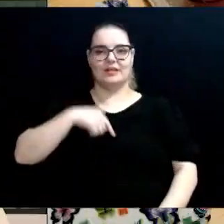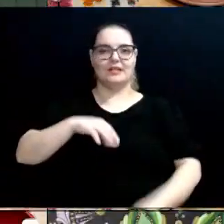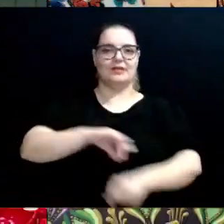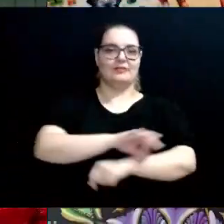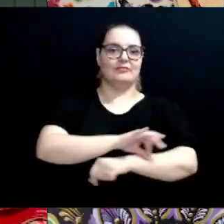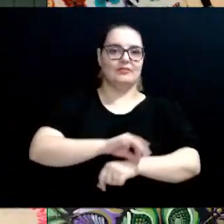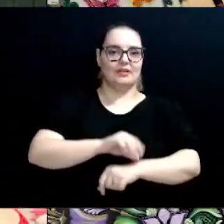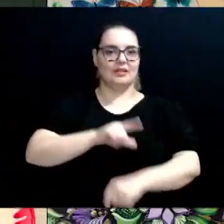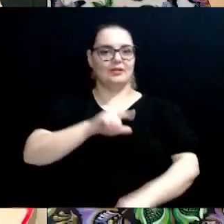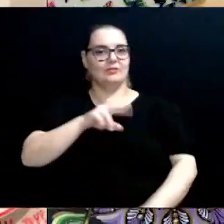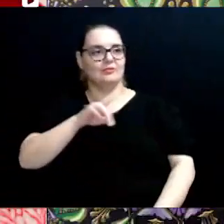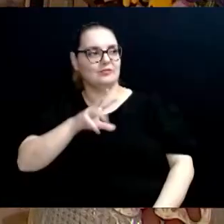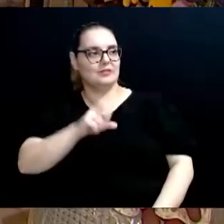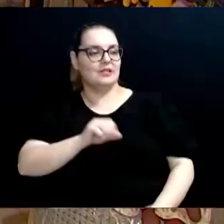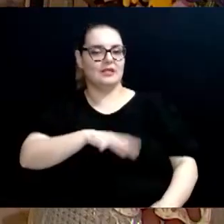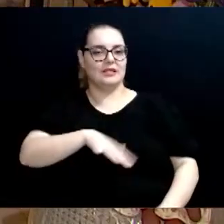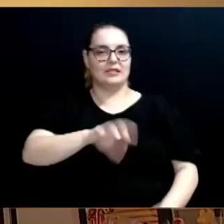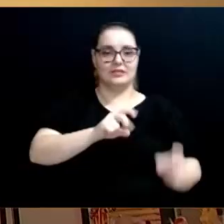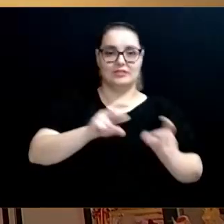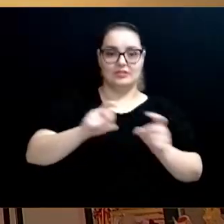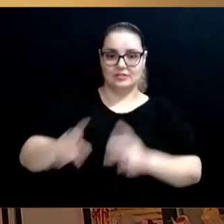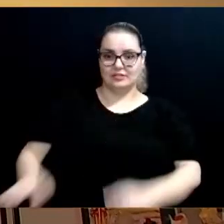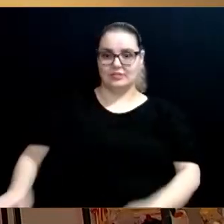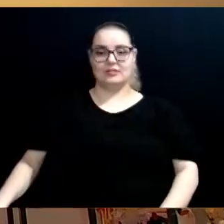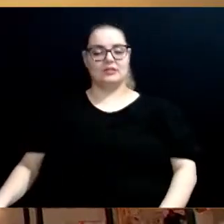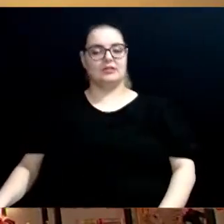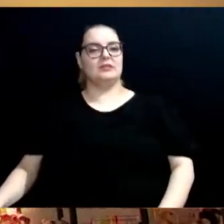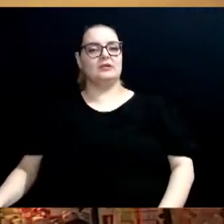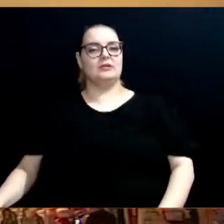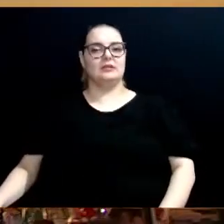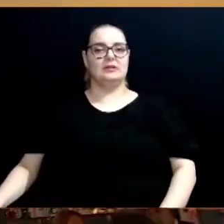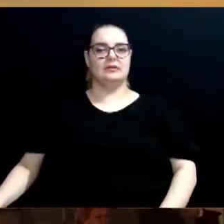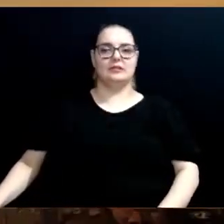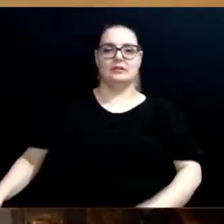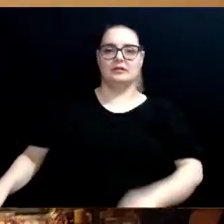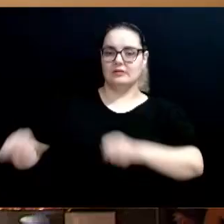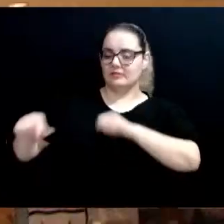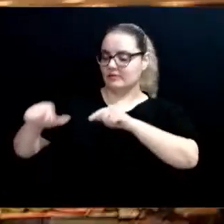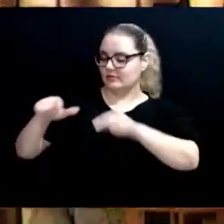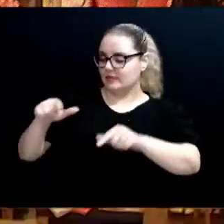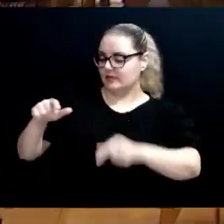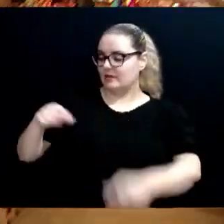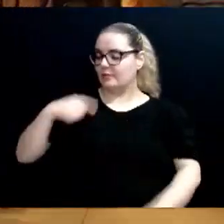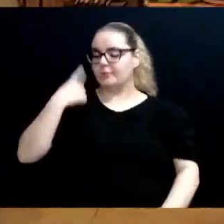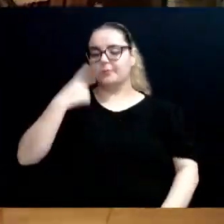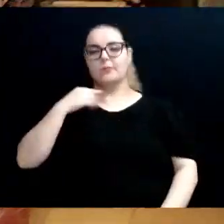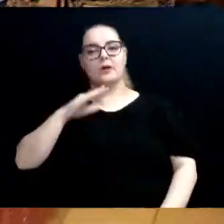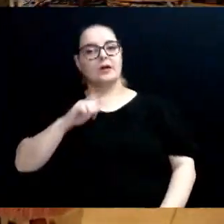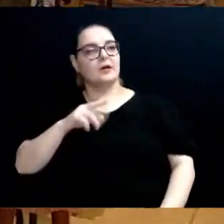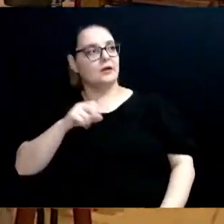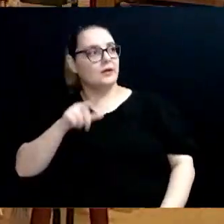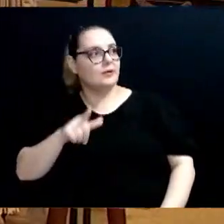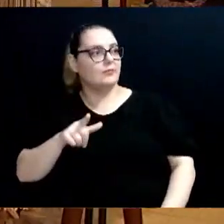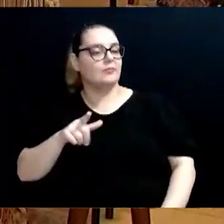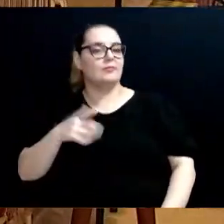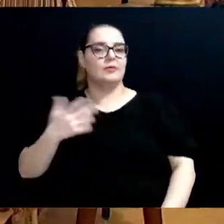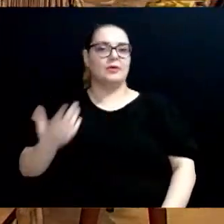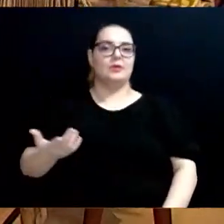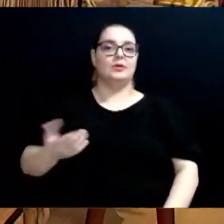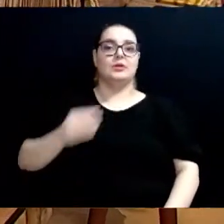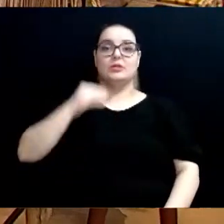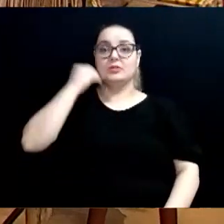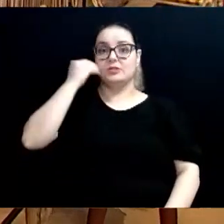Porque, assim, eu arquiteta, a Lu da área de vendas e formação em advocacia,